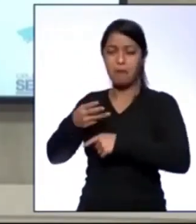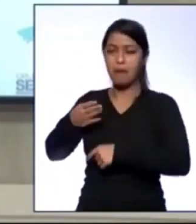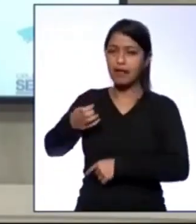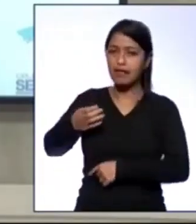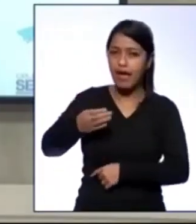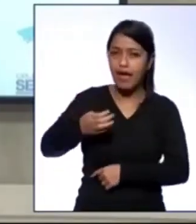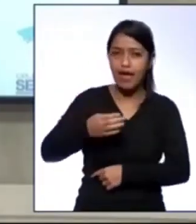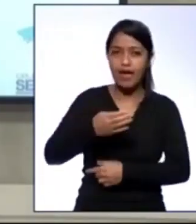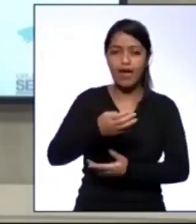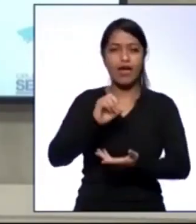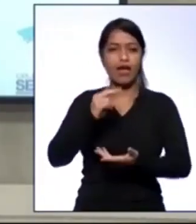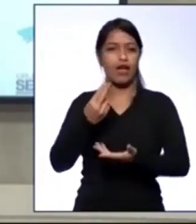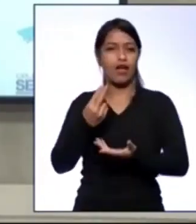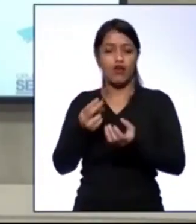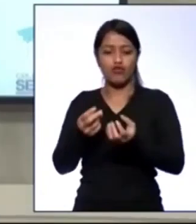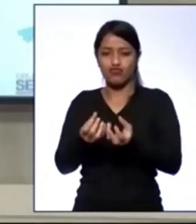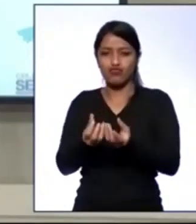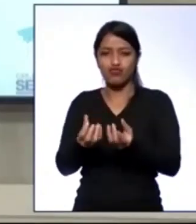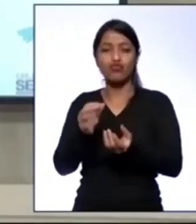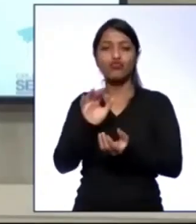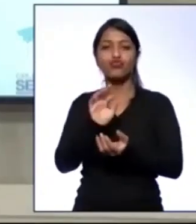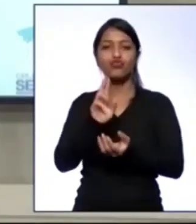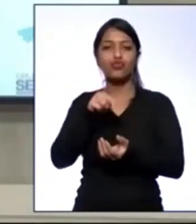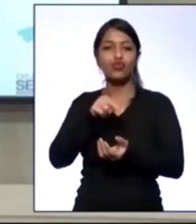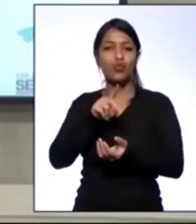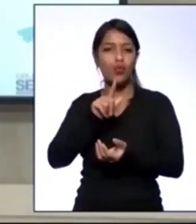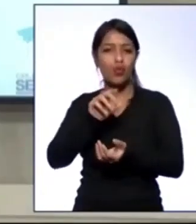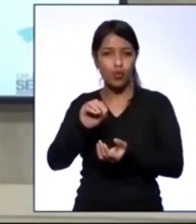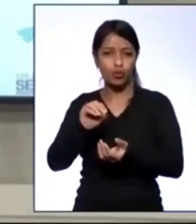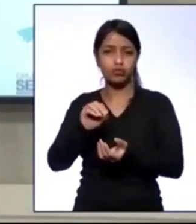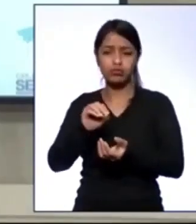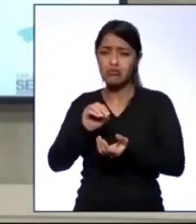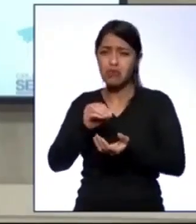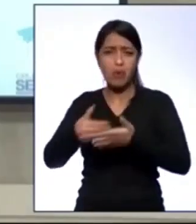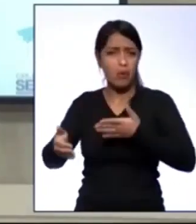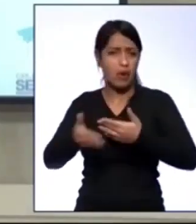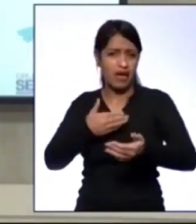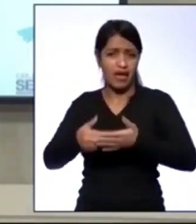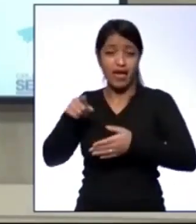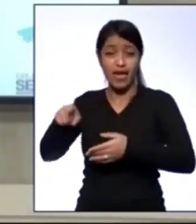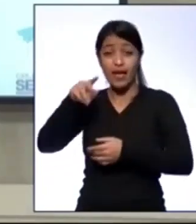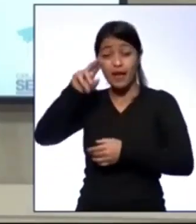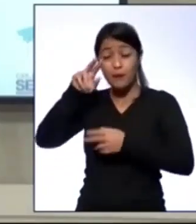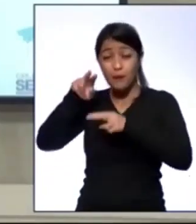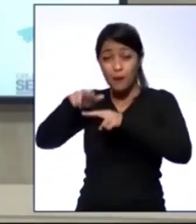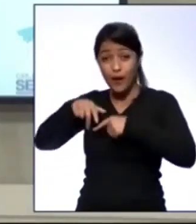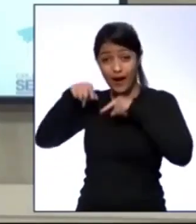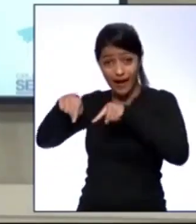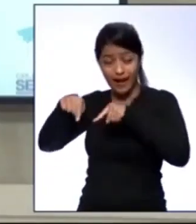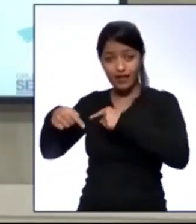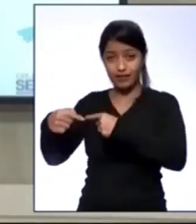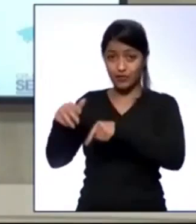bactéria, o fungo, seja lá o que for, o causador da doença, o patógeno,